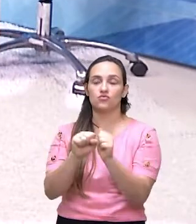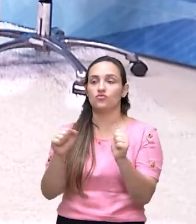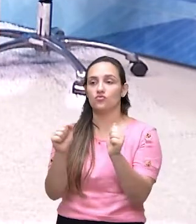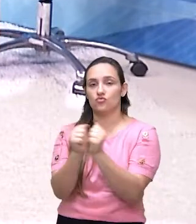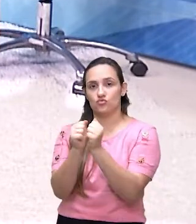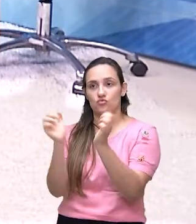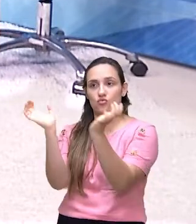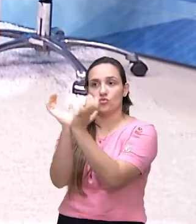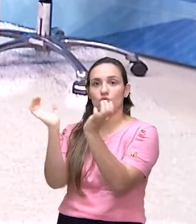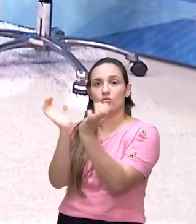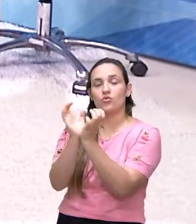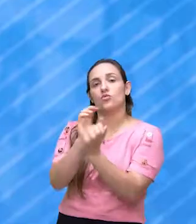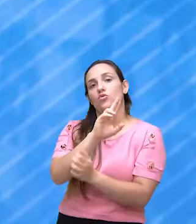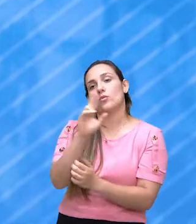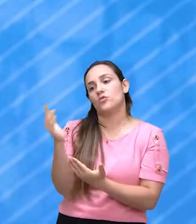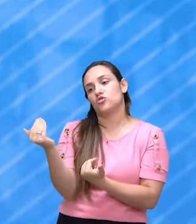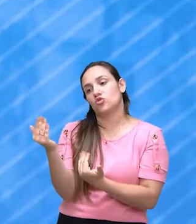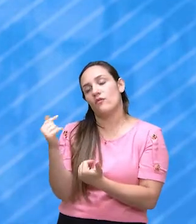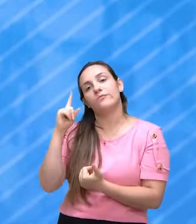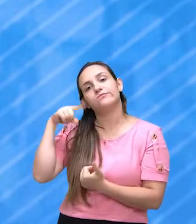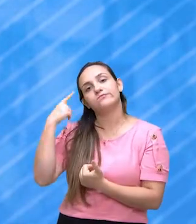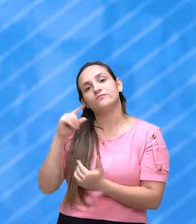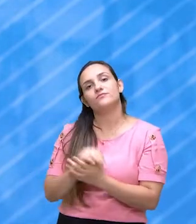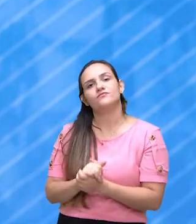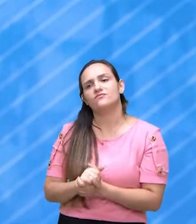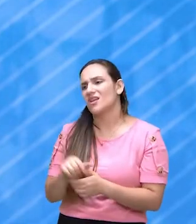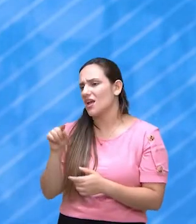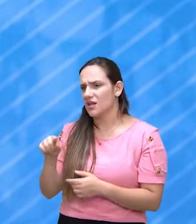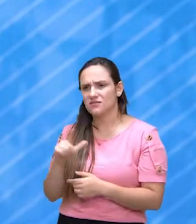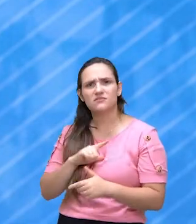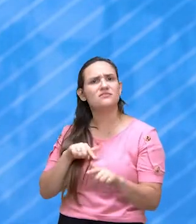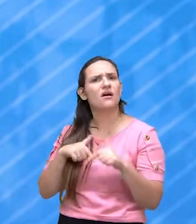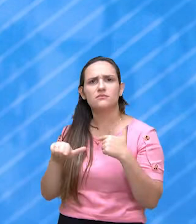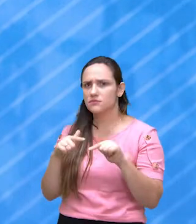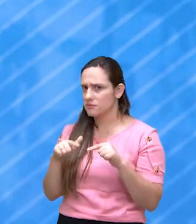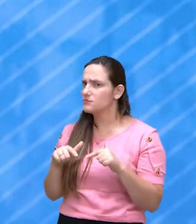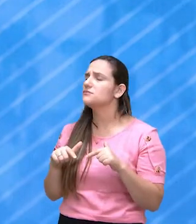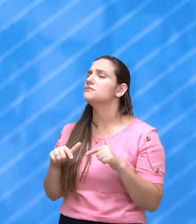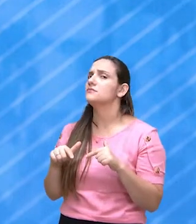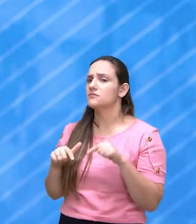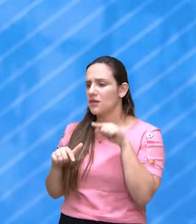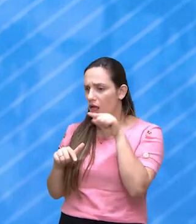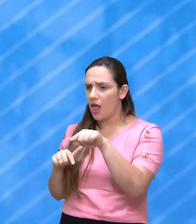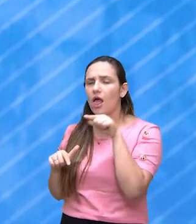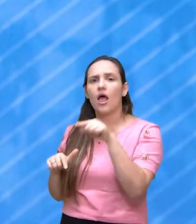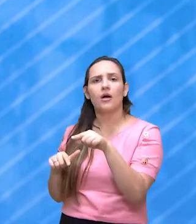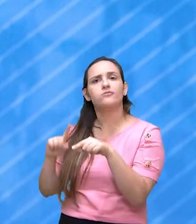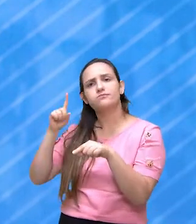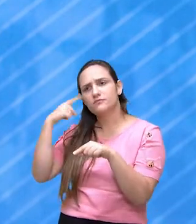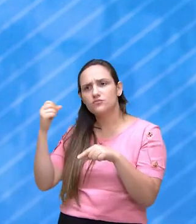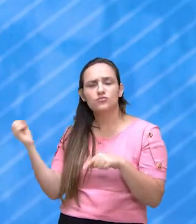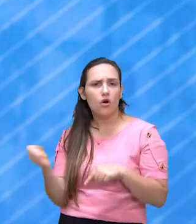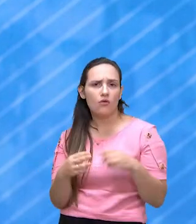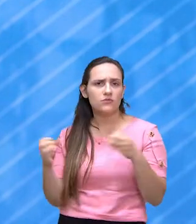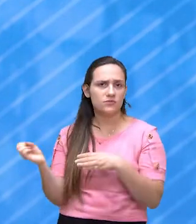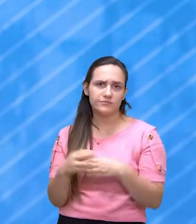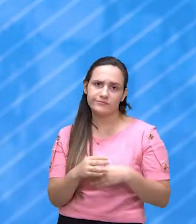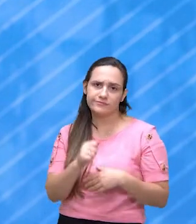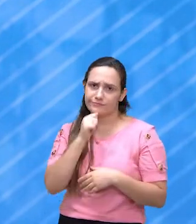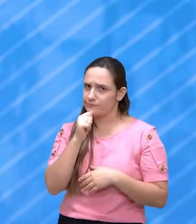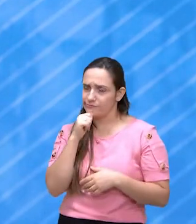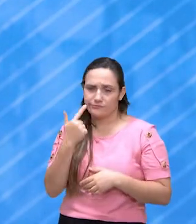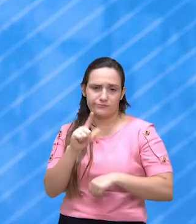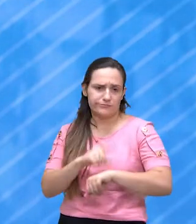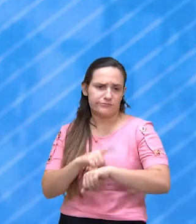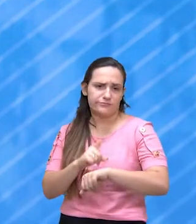a comissão da jovem advocacia a comissão da jovem advocacia é muito ativa e lá os advogados por serem recém-formados